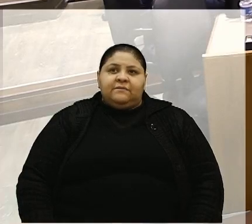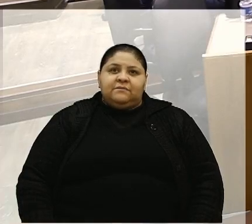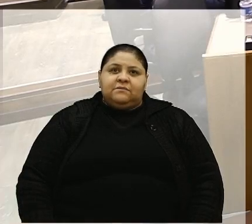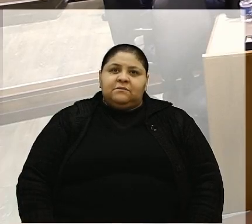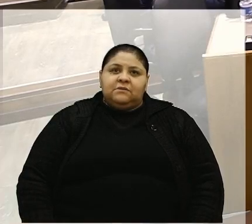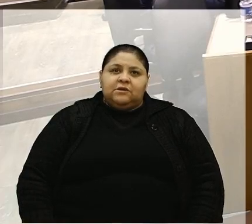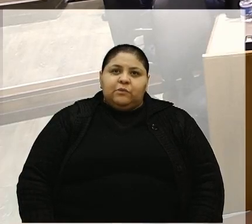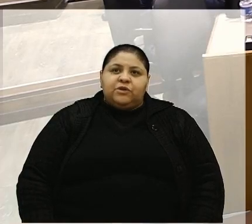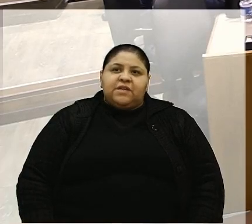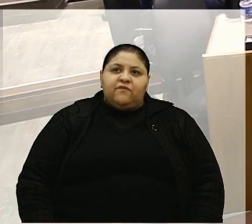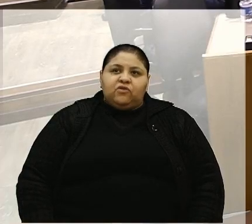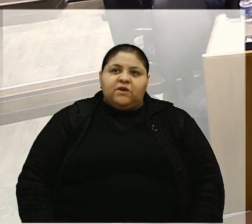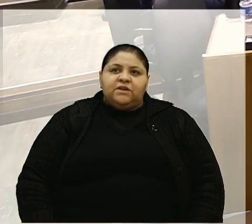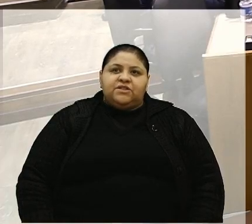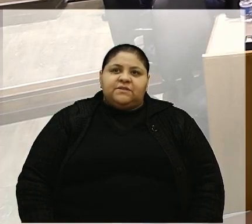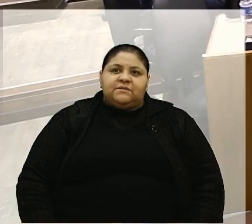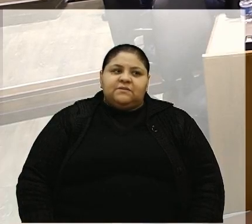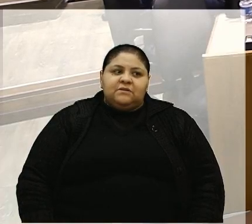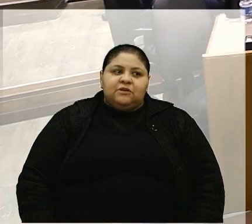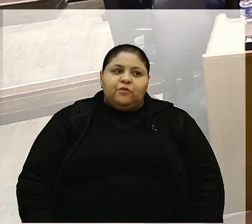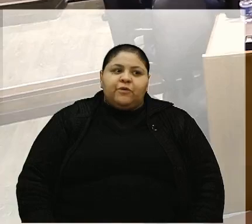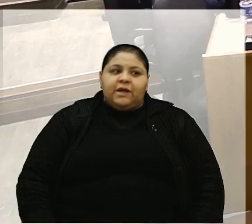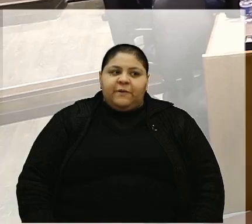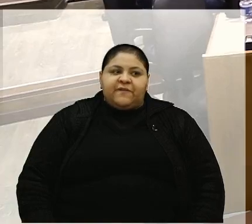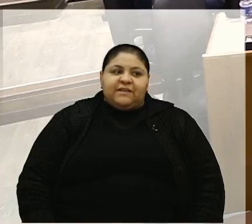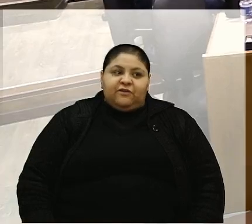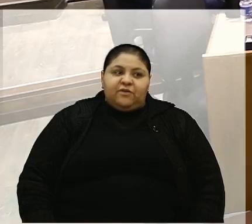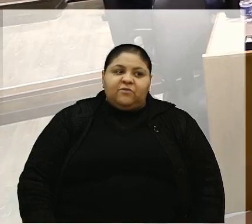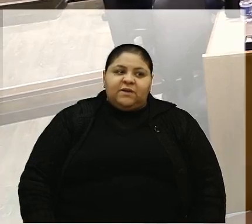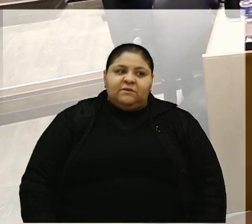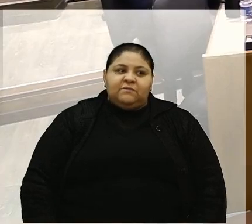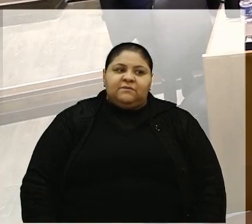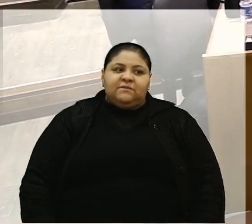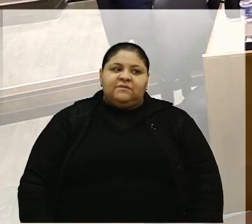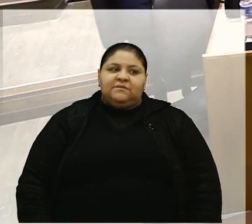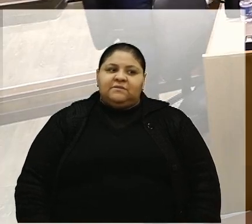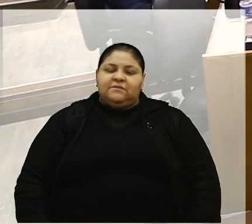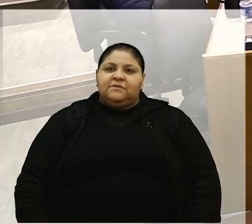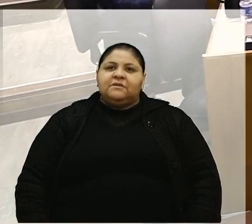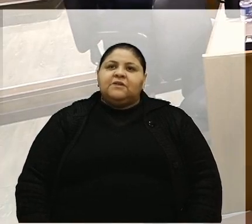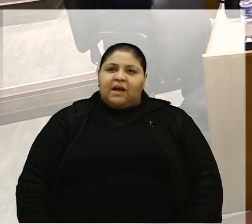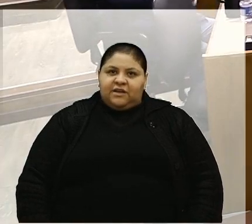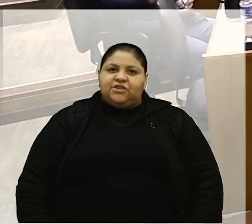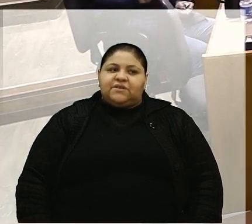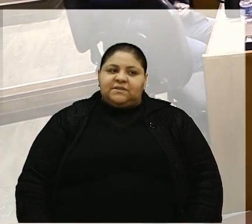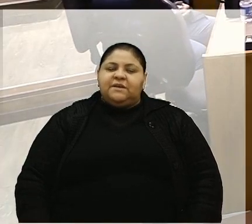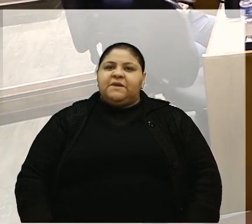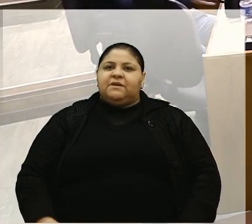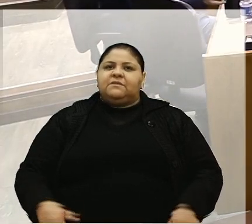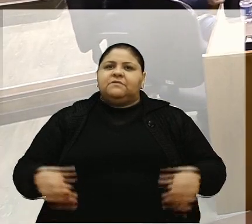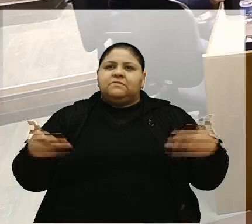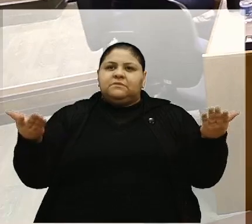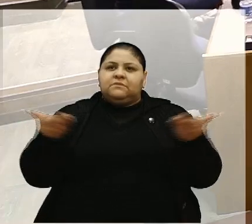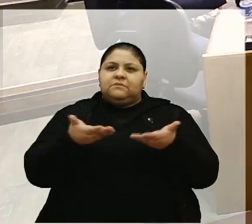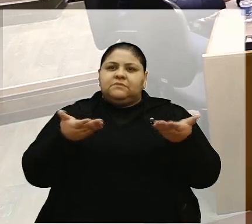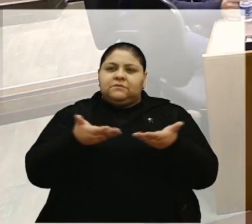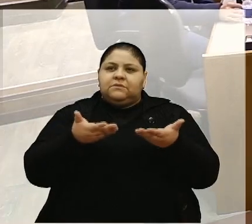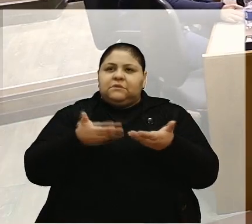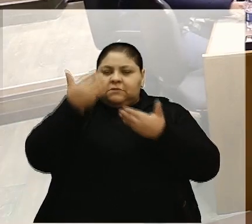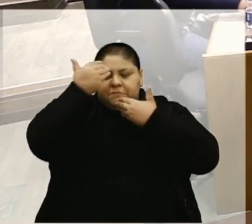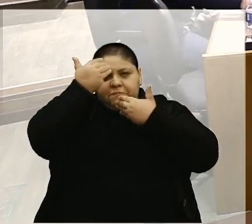Mas teve outro que pediu. Vereador Velocino, ontem, quando o senhor pediu para mim ceder o